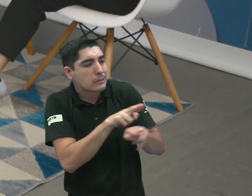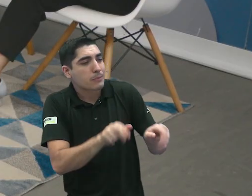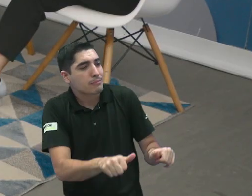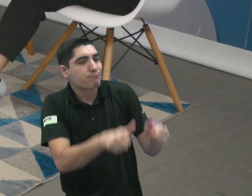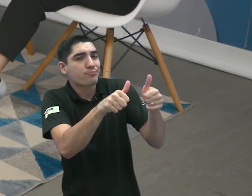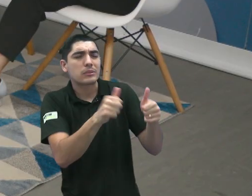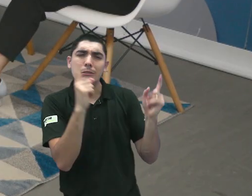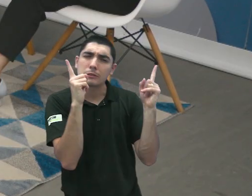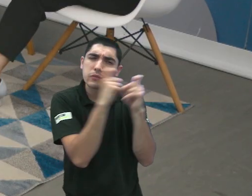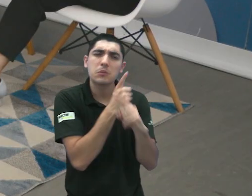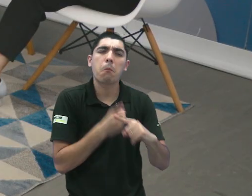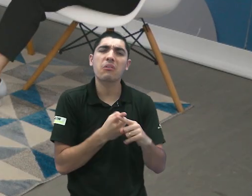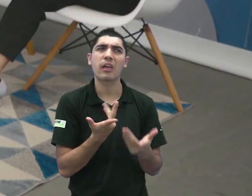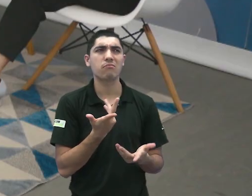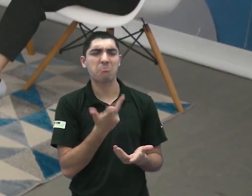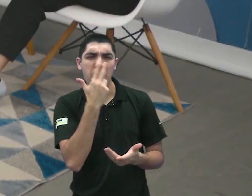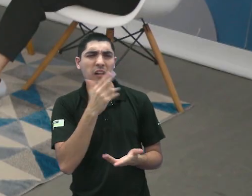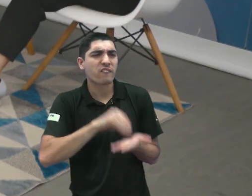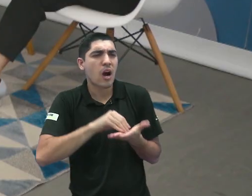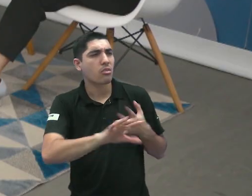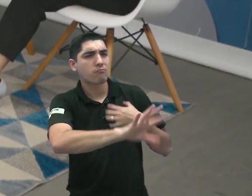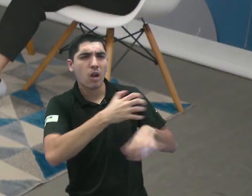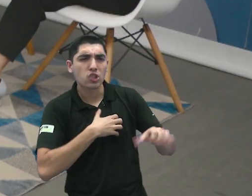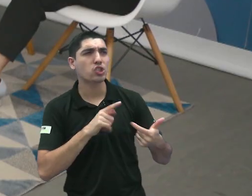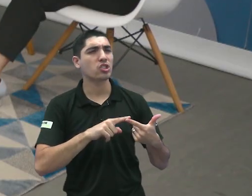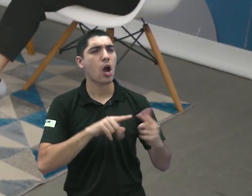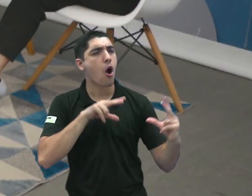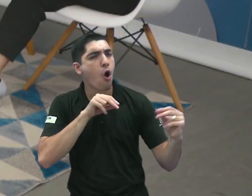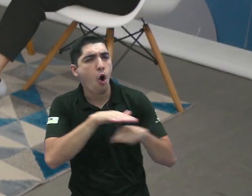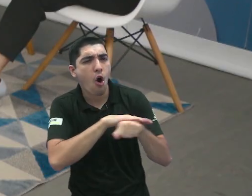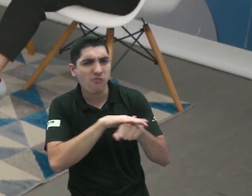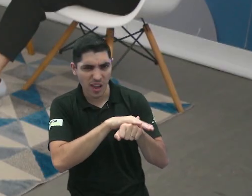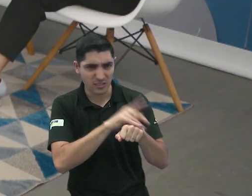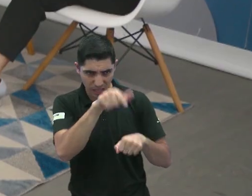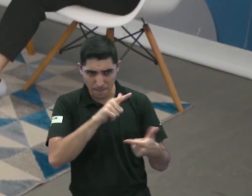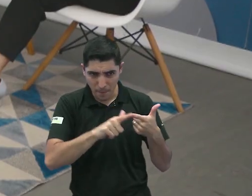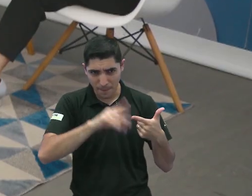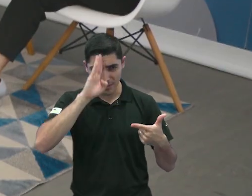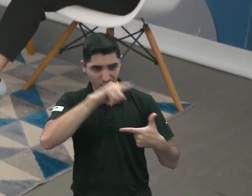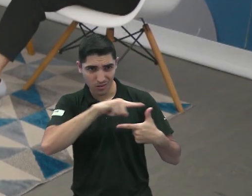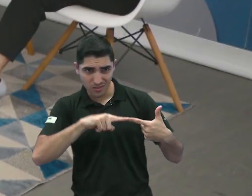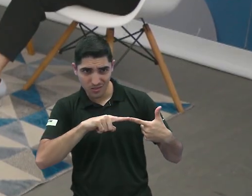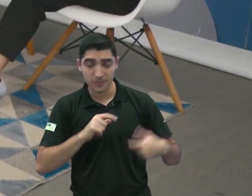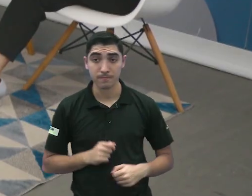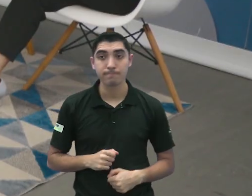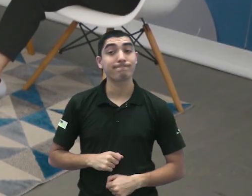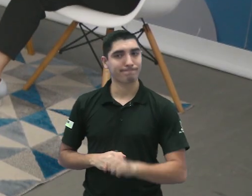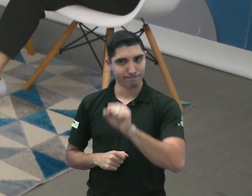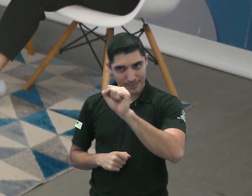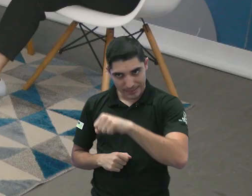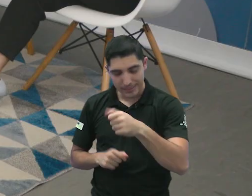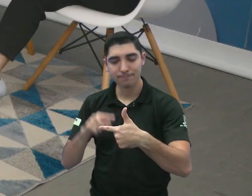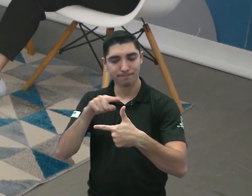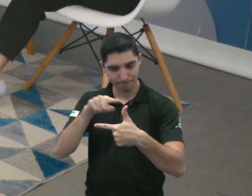trabalho, né? A falta de empatia e diálogos está por trás, na maioria dos conflitos nas equipes? Sim, Rafael,